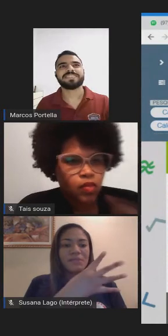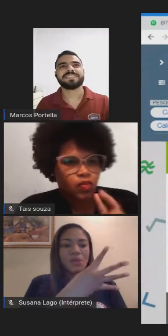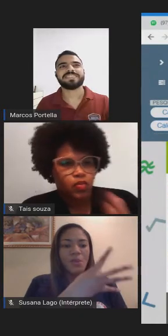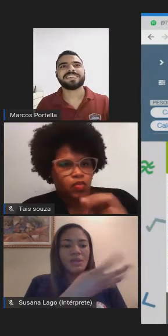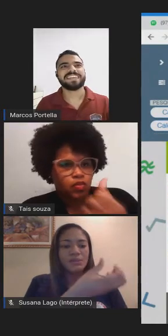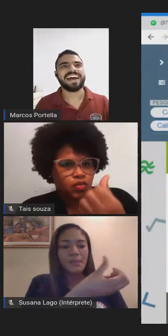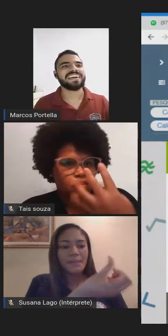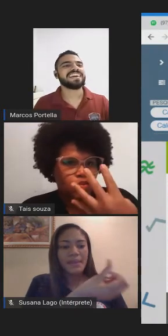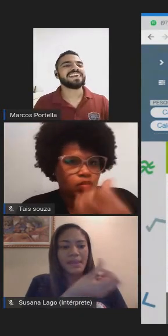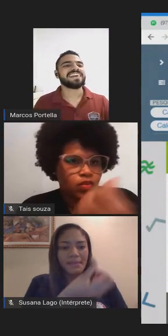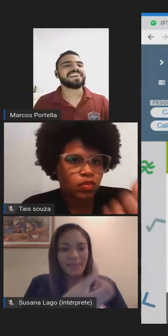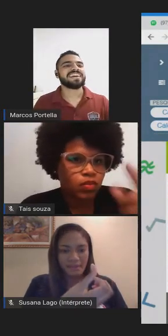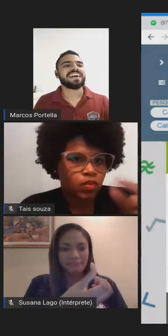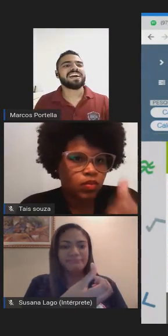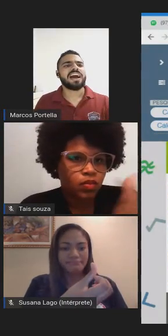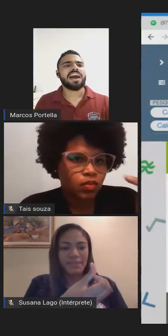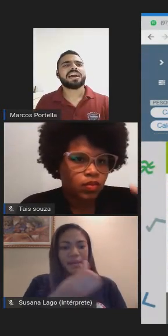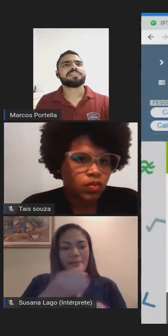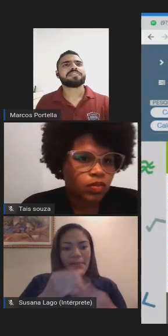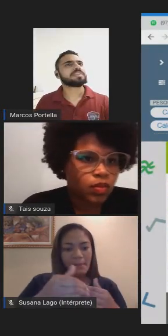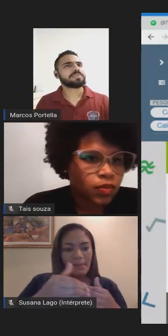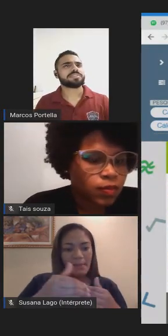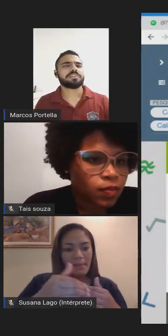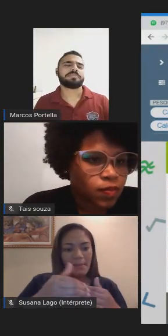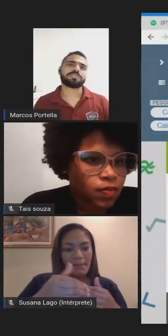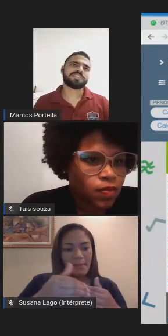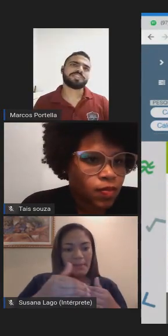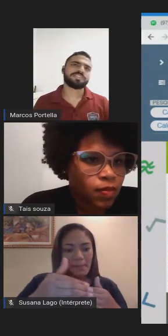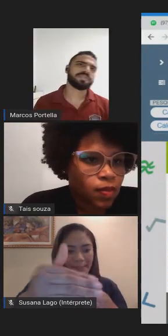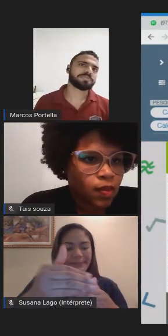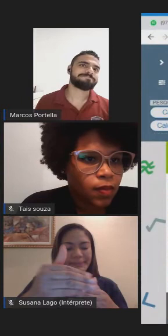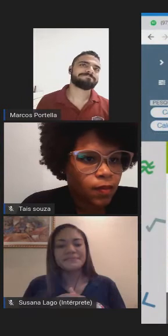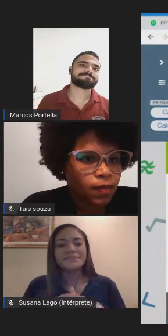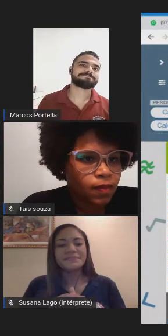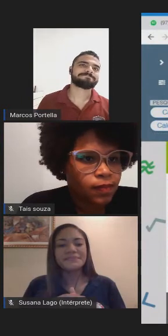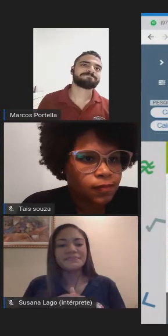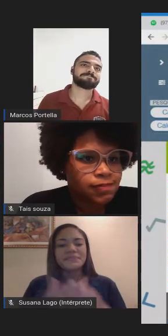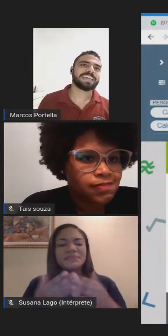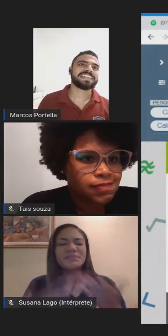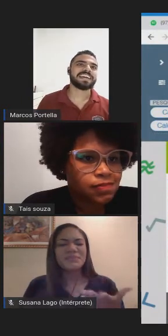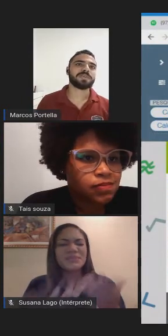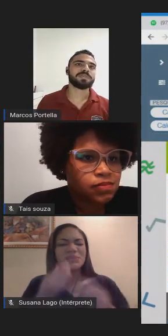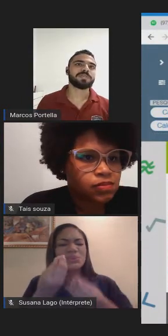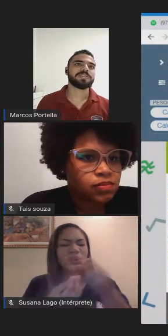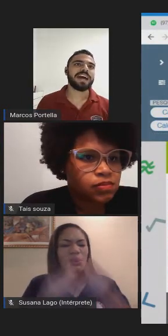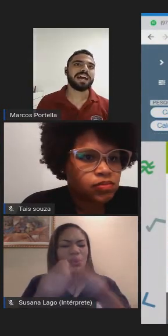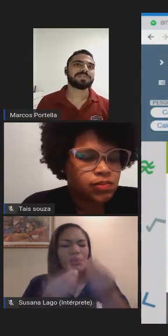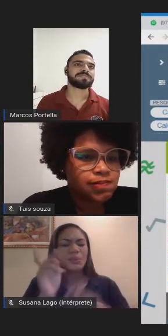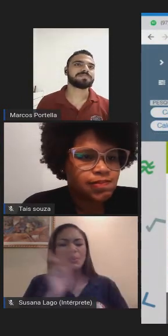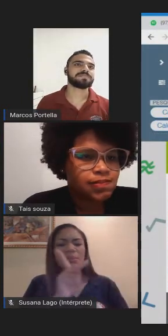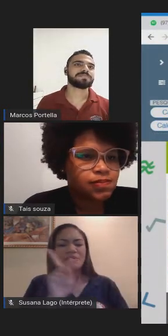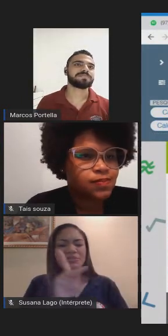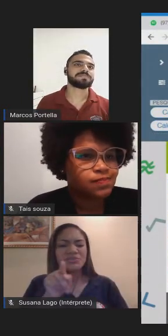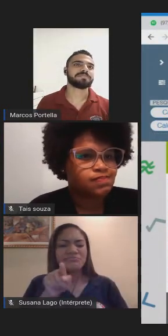466,66666. Tá? Aí você já pensa assim, mas professor, esse cálculo deu